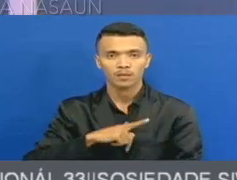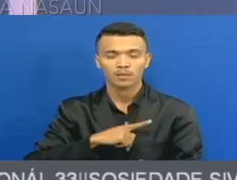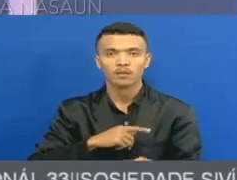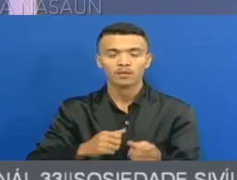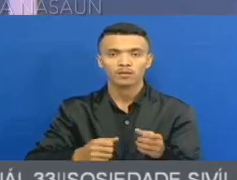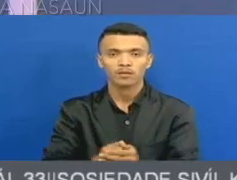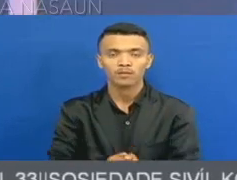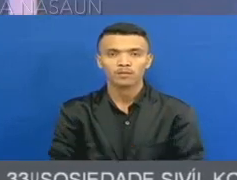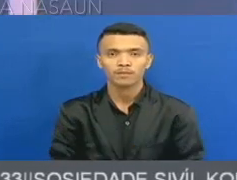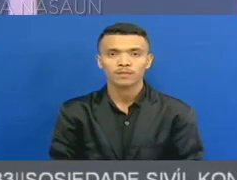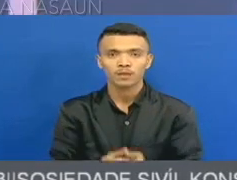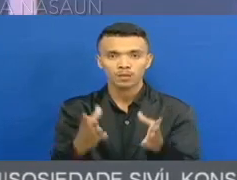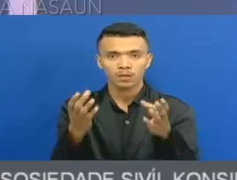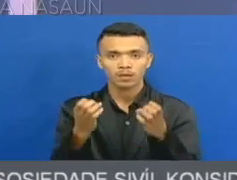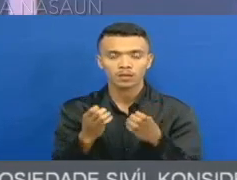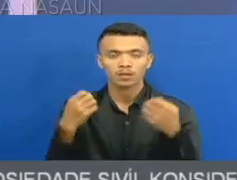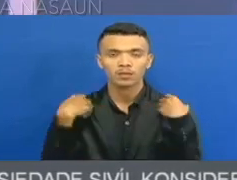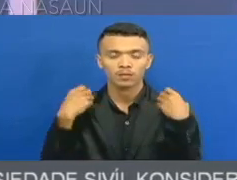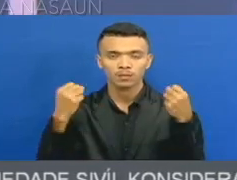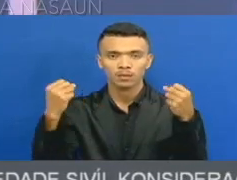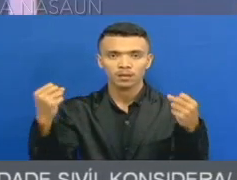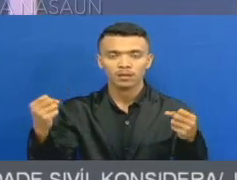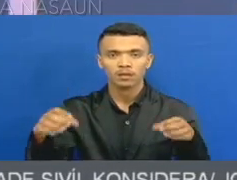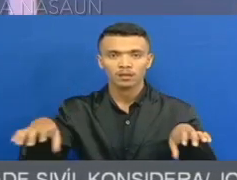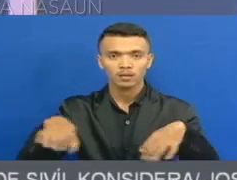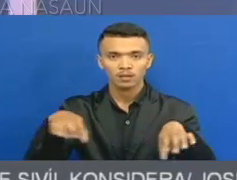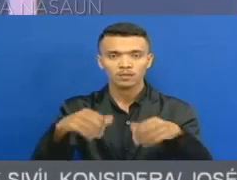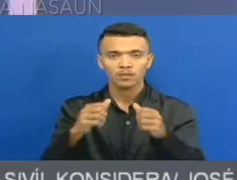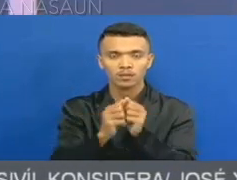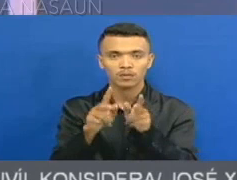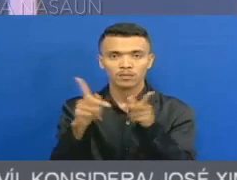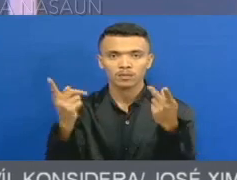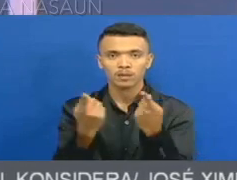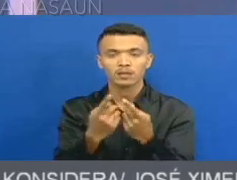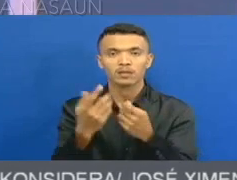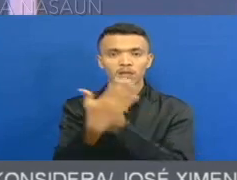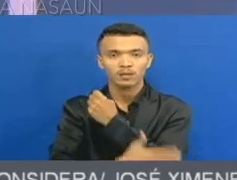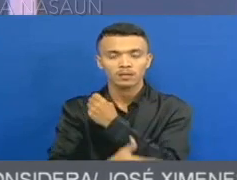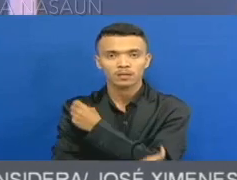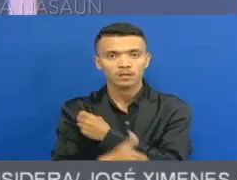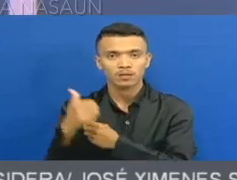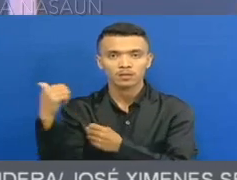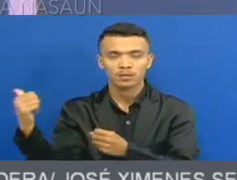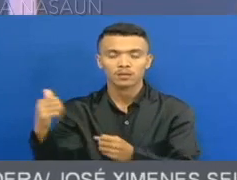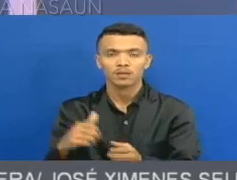korajen no barane opera no companhia estrangeiro sira podi